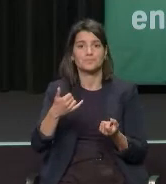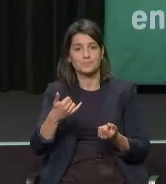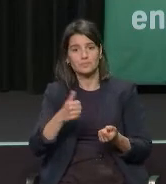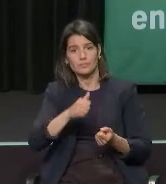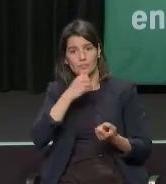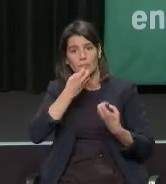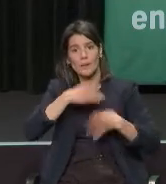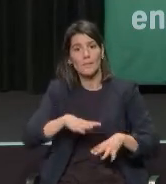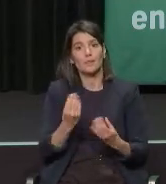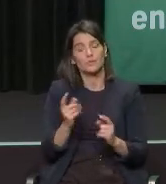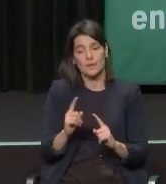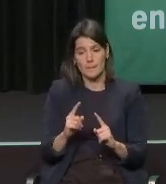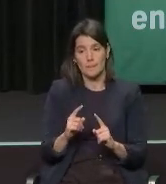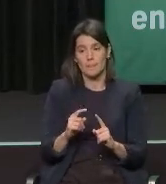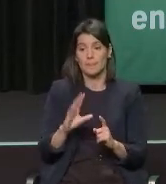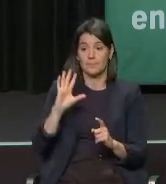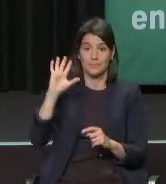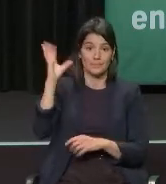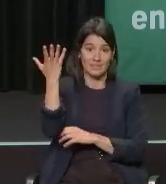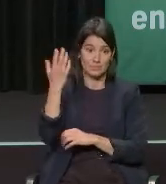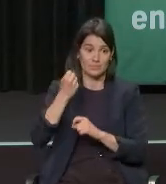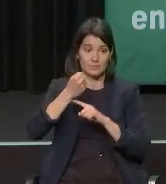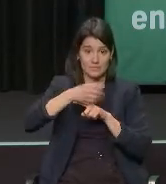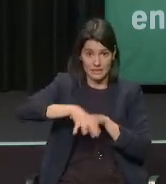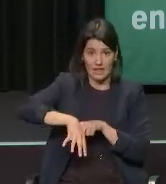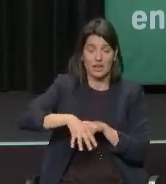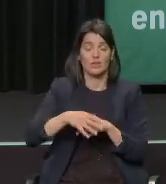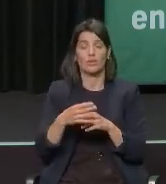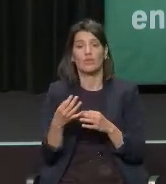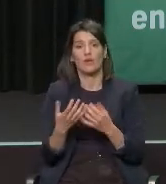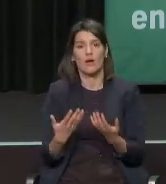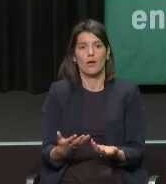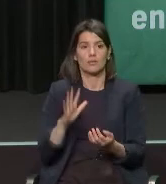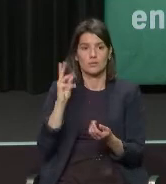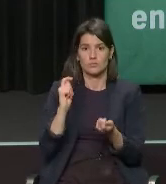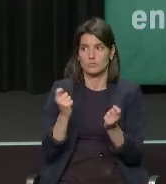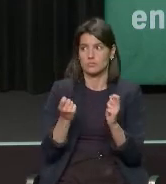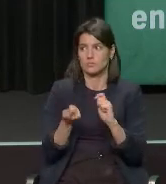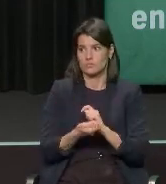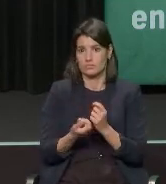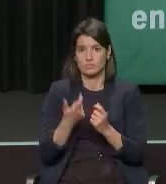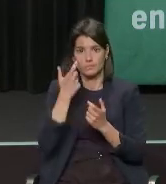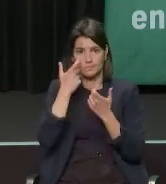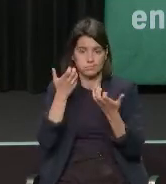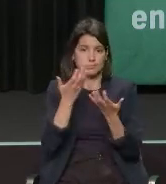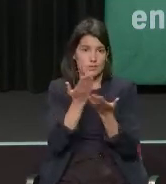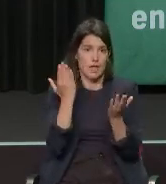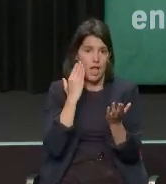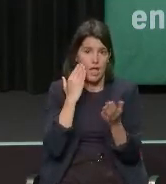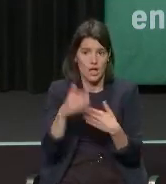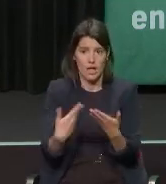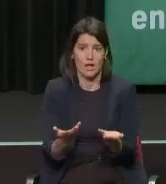muita água. Num clima mediterrâneo e com as tendências de alterações climáticas que estão já em